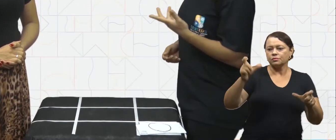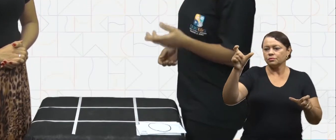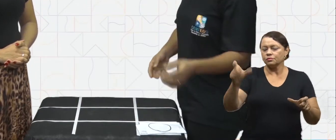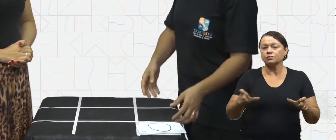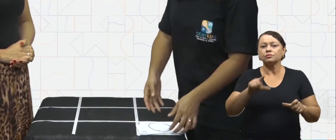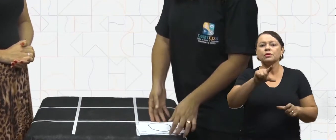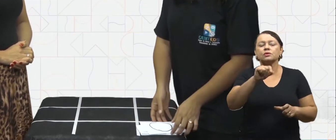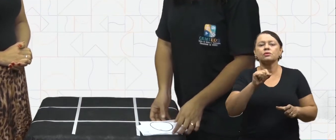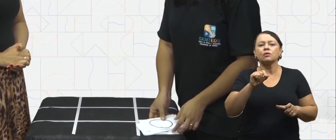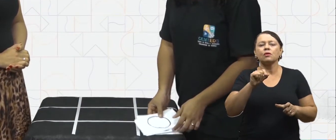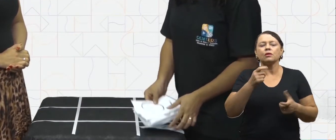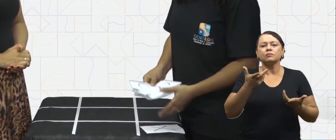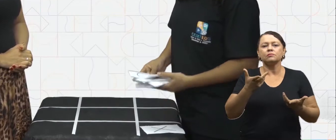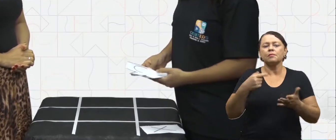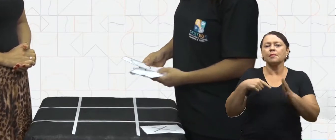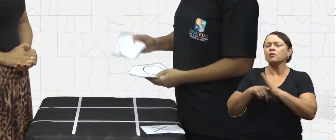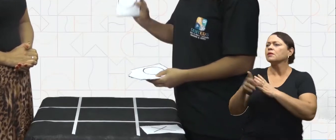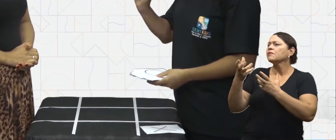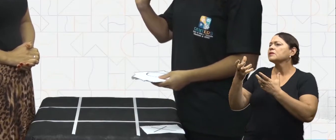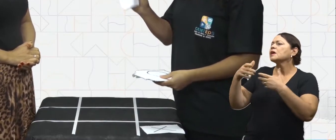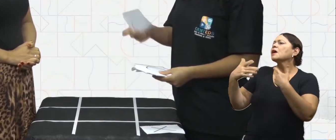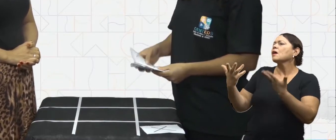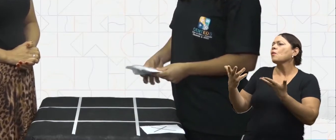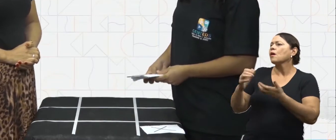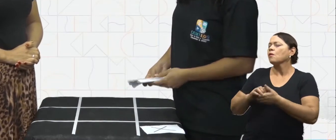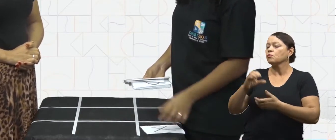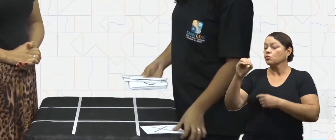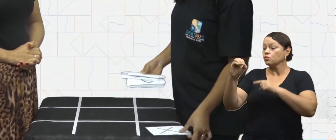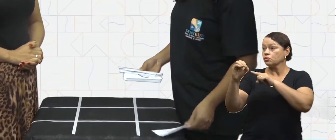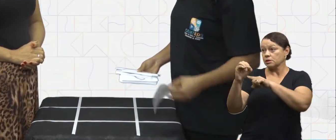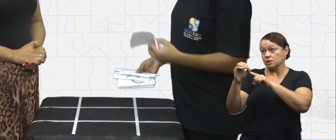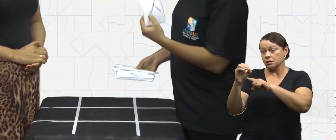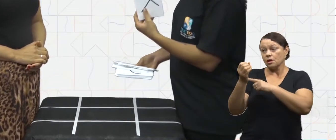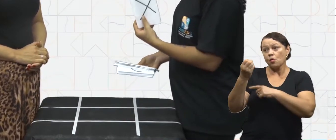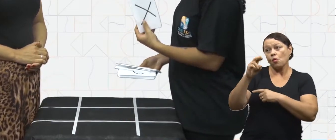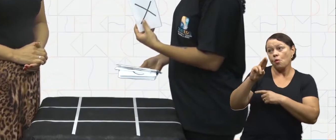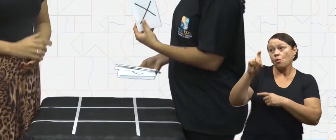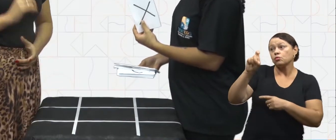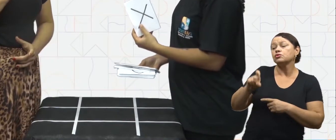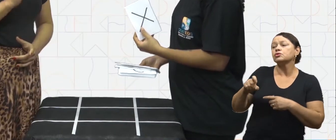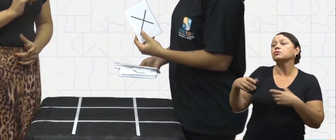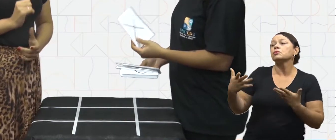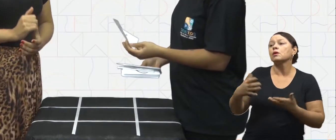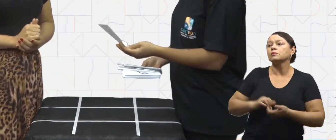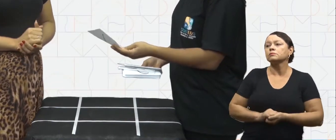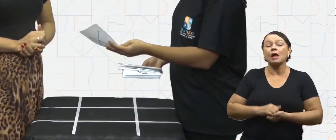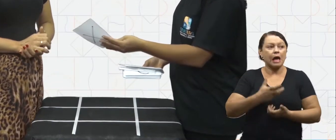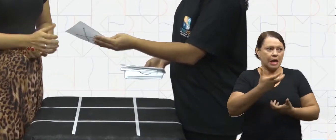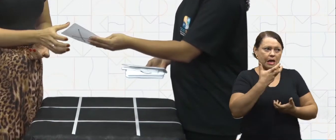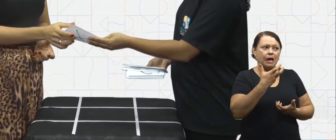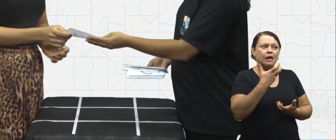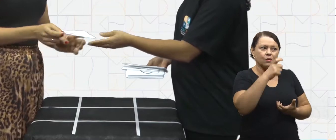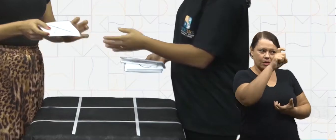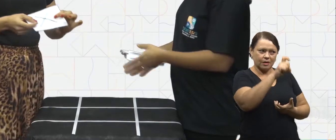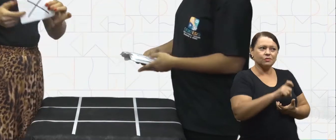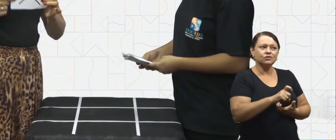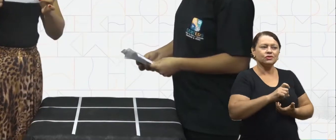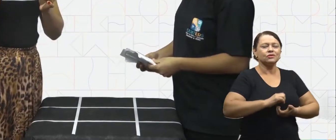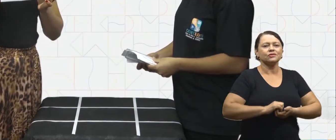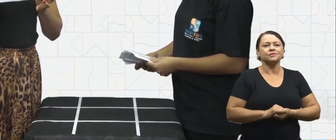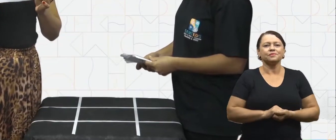Qual você prefere, Hannah? O círculo ou o X? Eu quero o X.